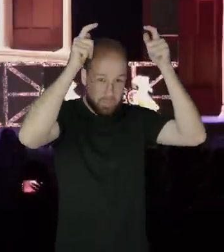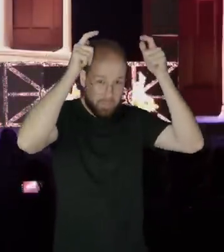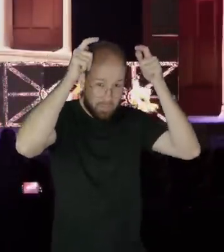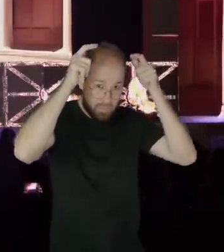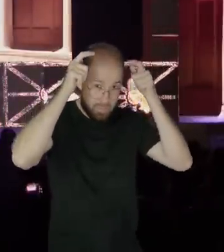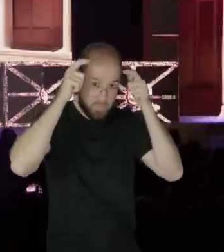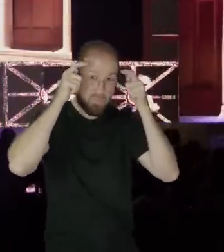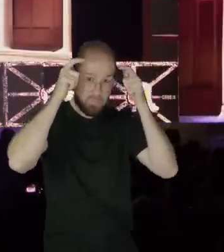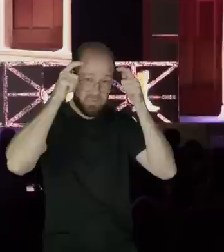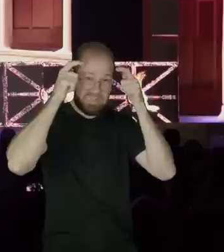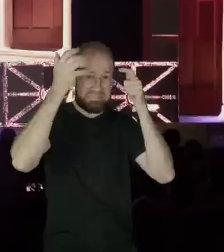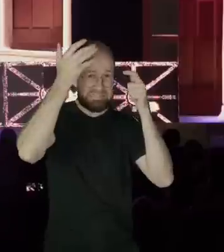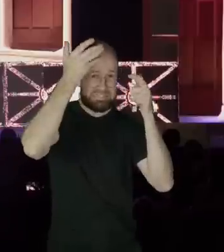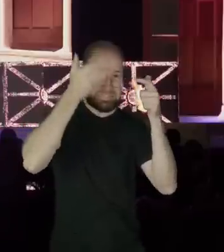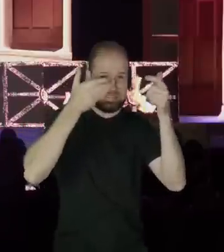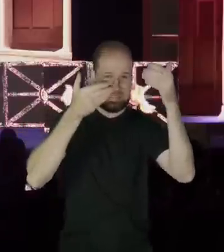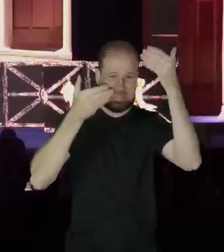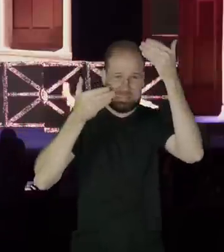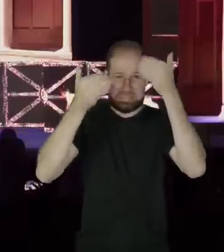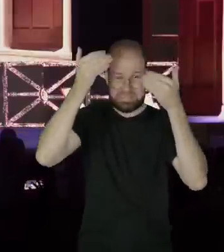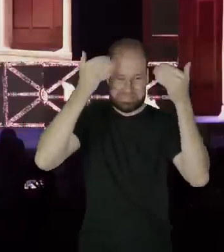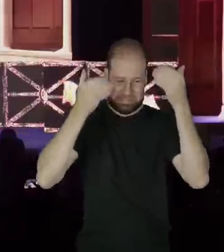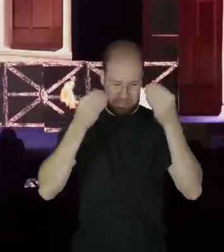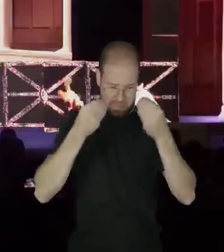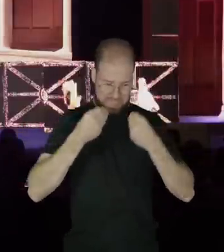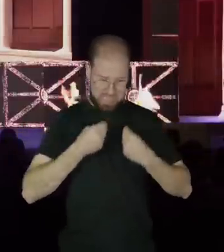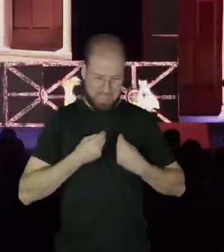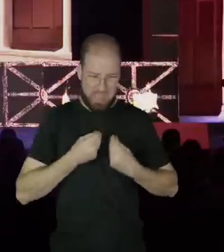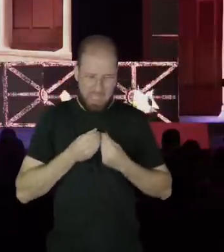que rasgou o seu viver